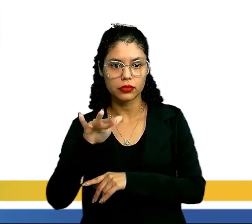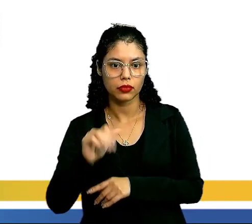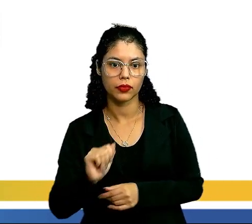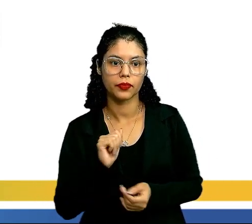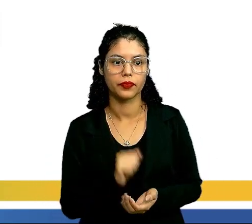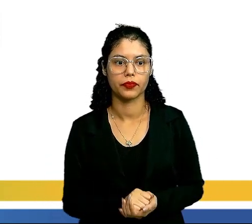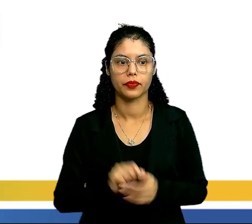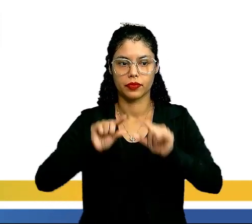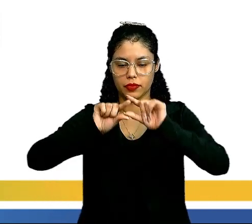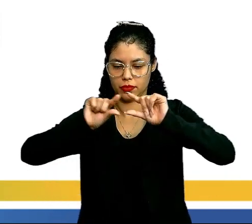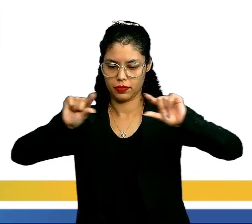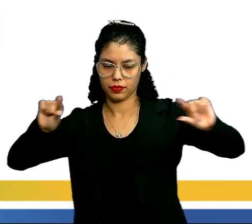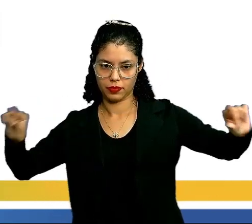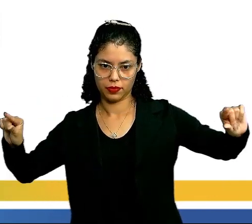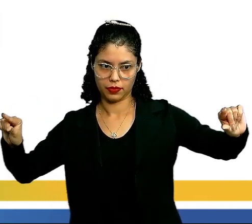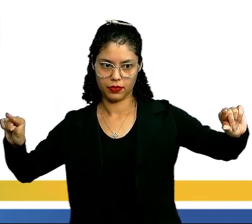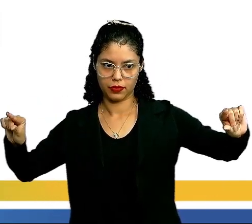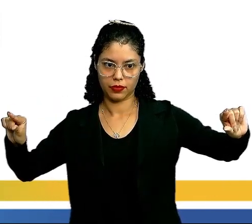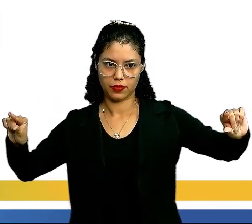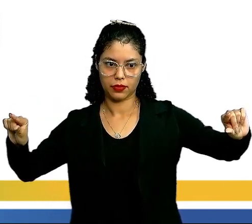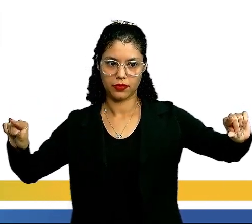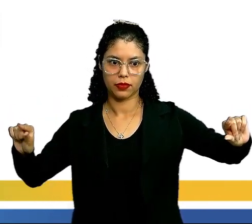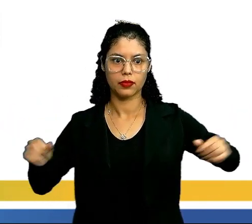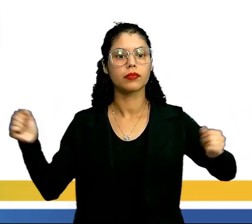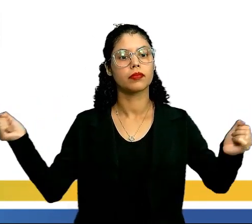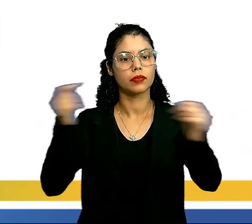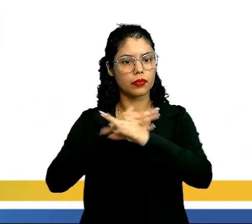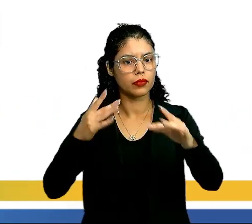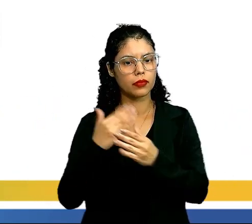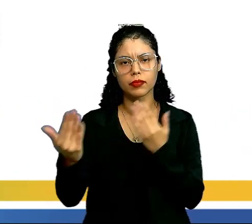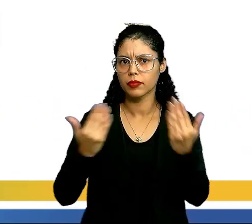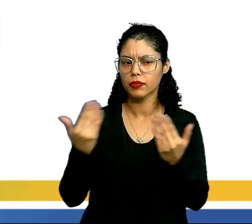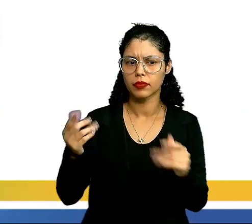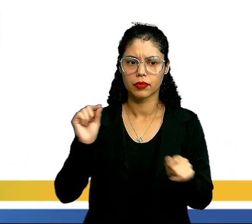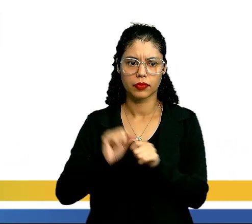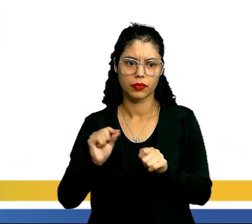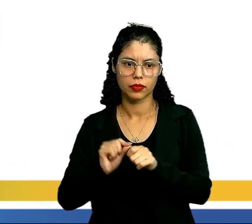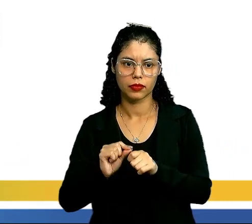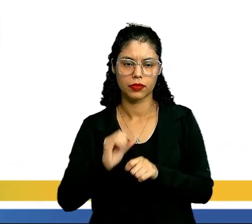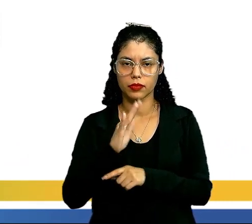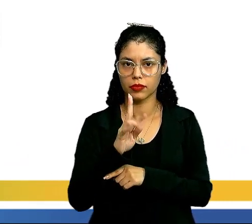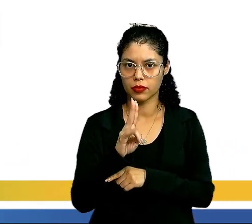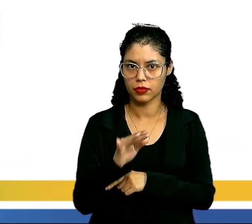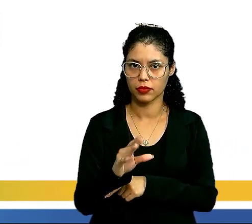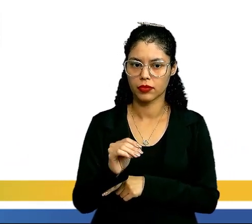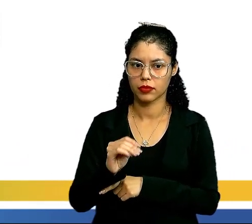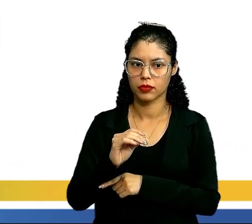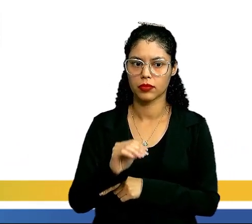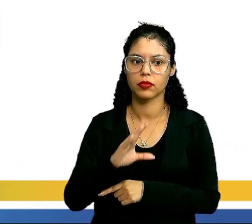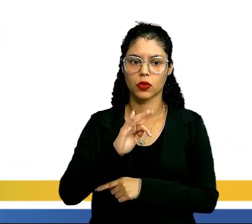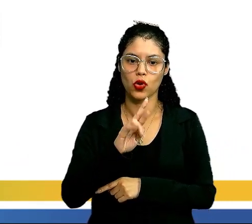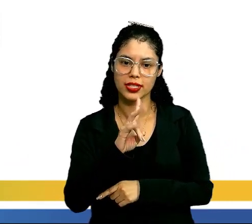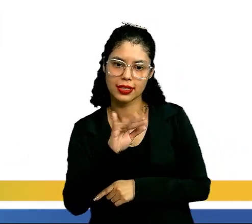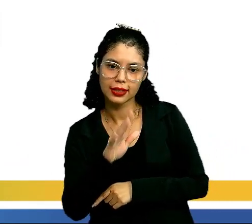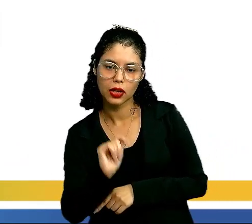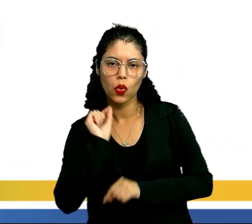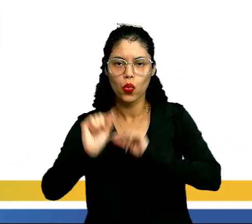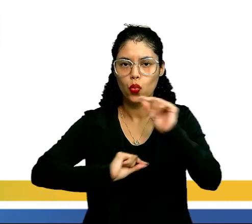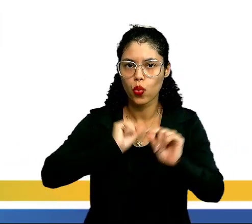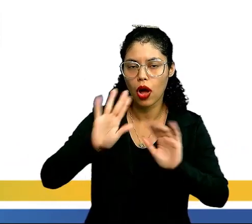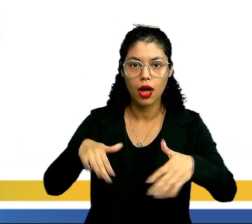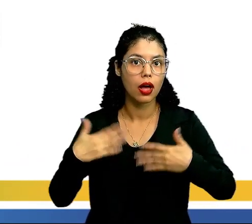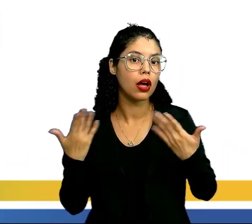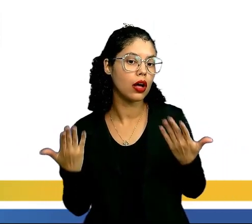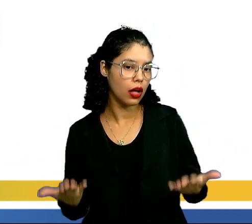os meridianos retos em direção aí ao centro, e os paralelos formando círculos concêntricos. Qual